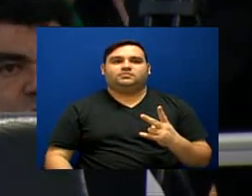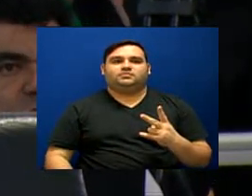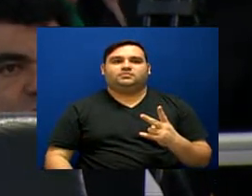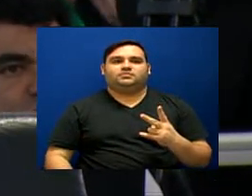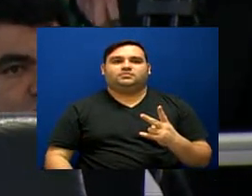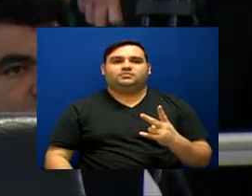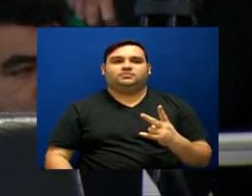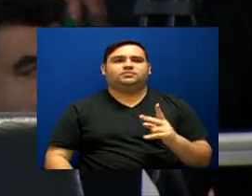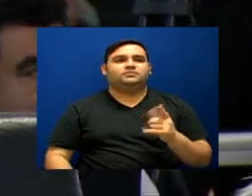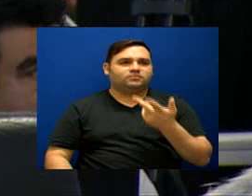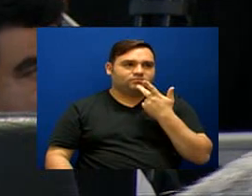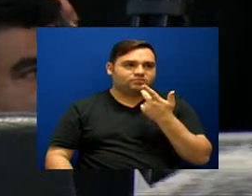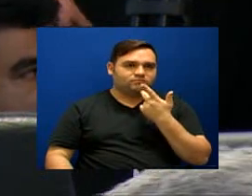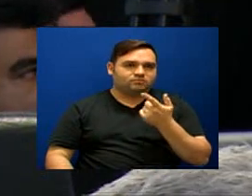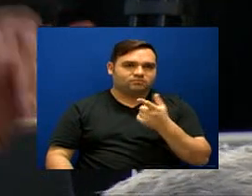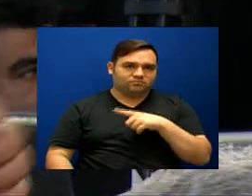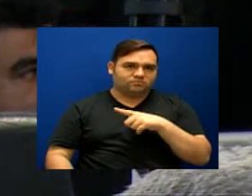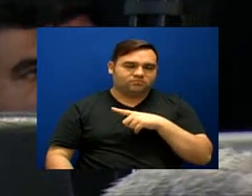Falou alguma coisa?